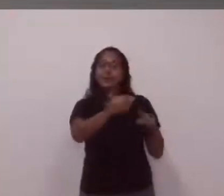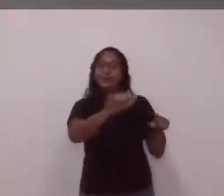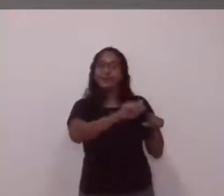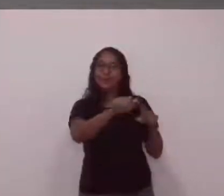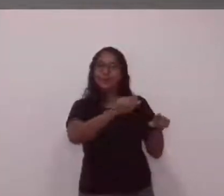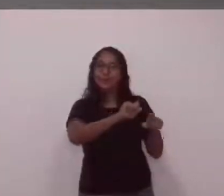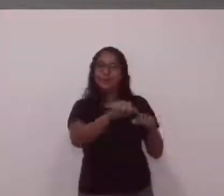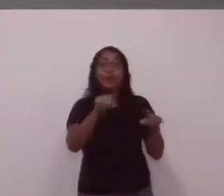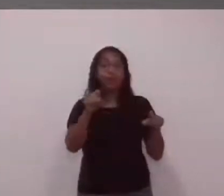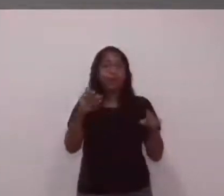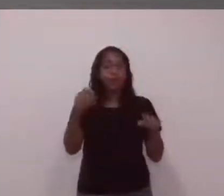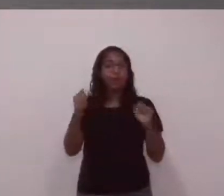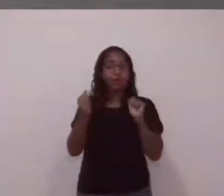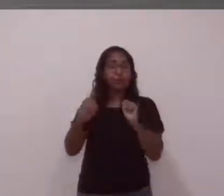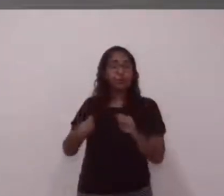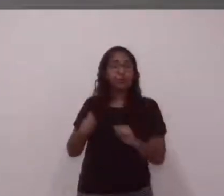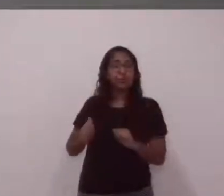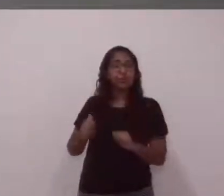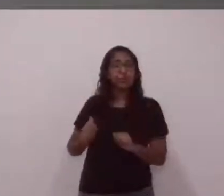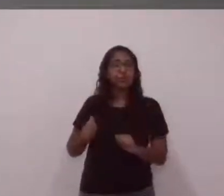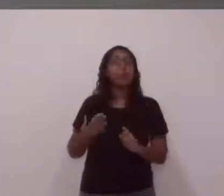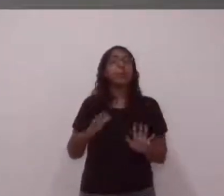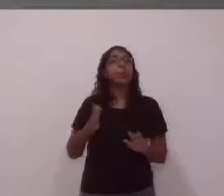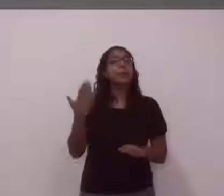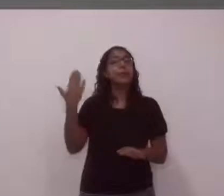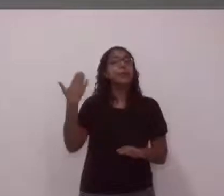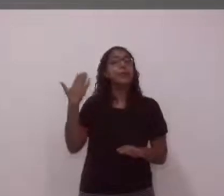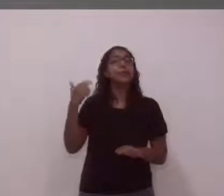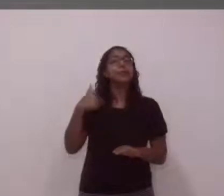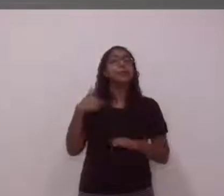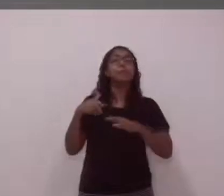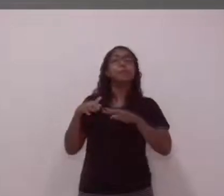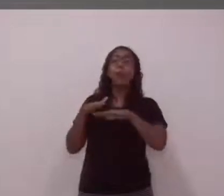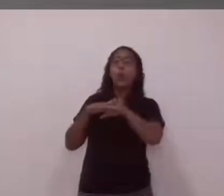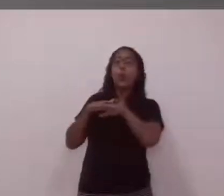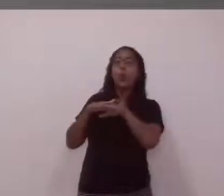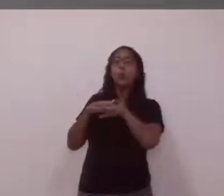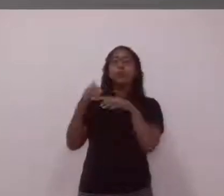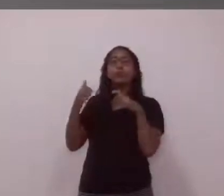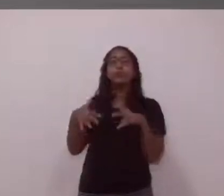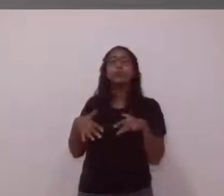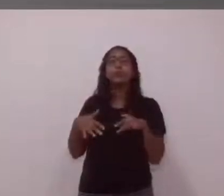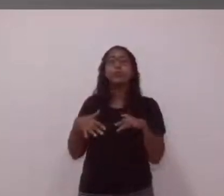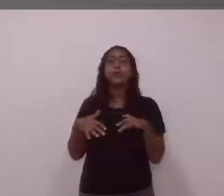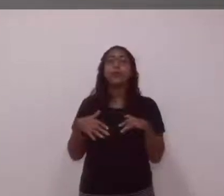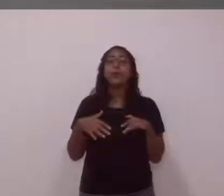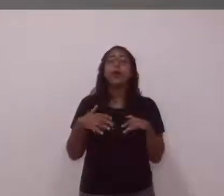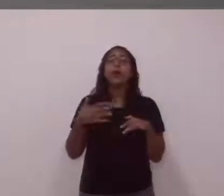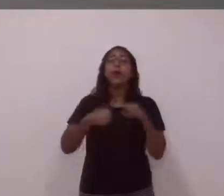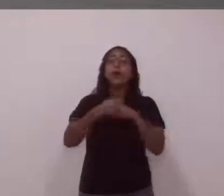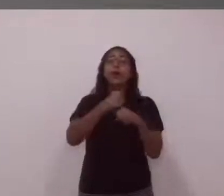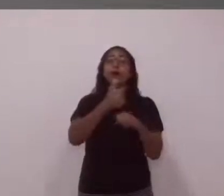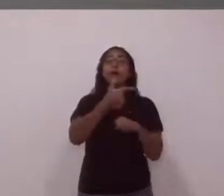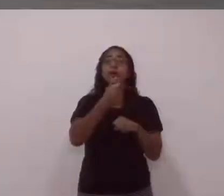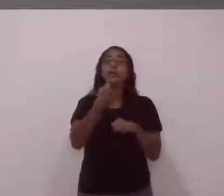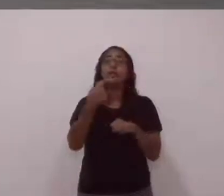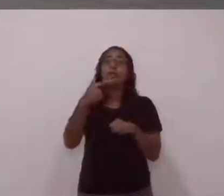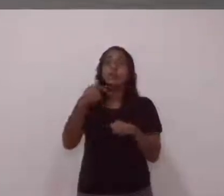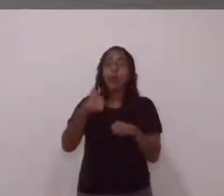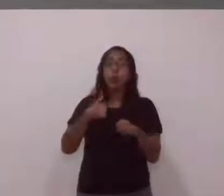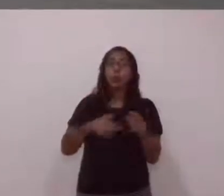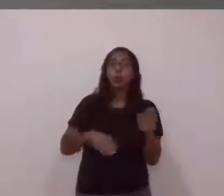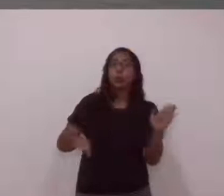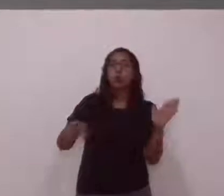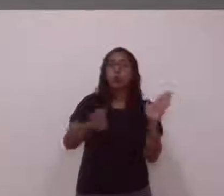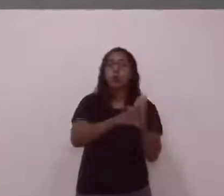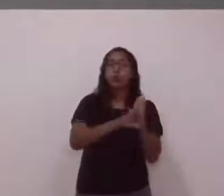jornal de Vinhedo eu sempre acompanhei até discutir algumas vezes com o Rodrigo Fossarela e assim chegando nessa casa em 2017 fui meio questionado ou a